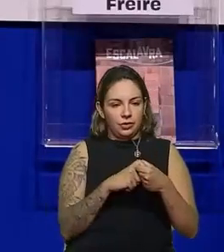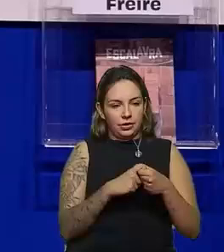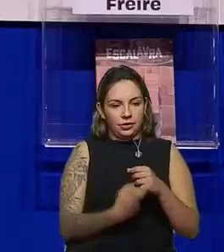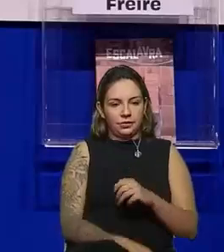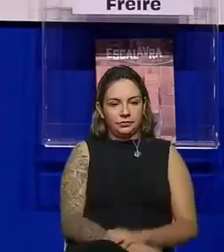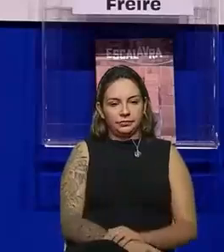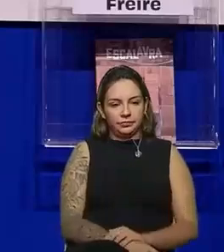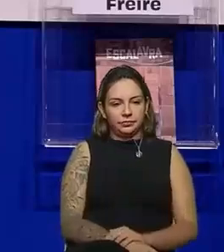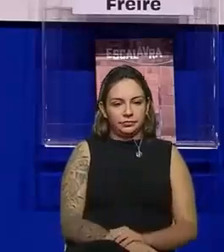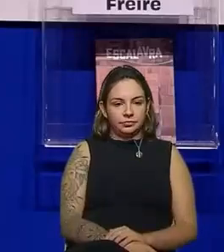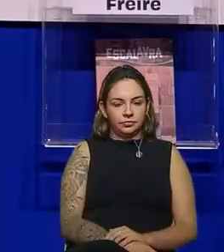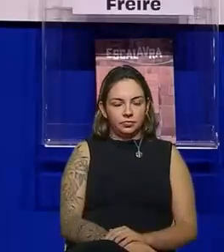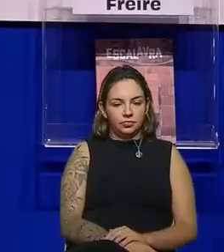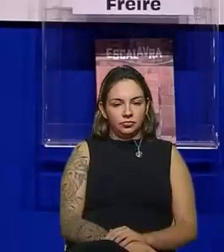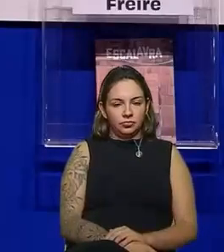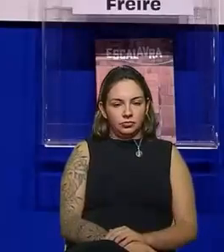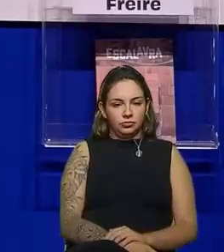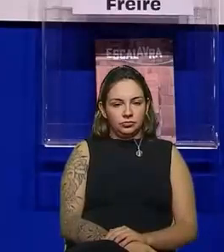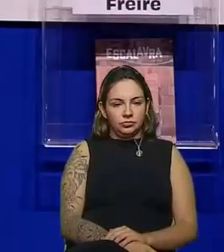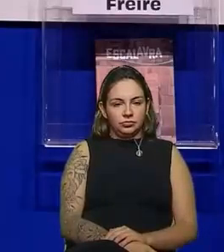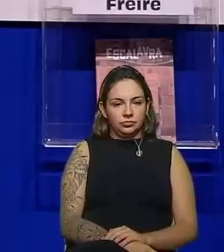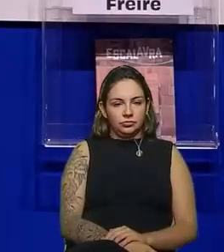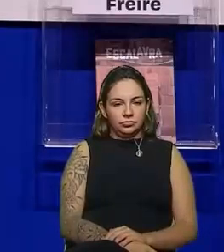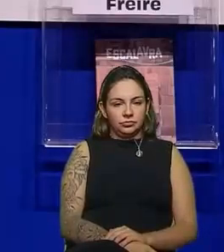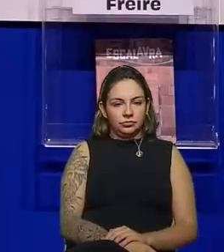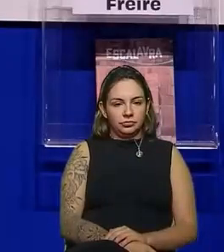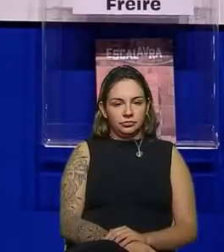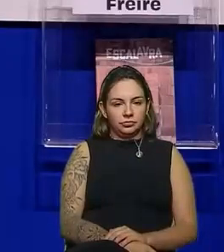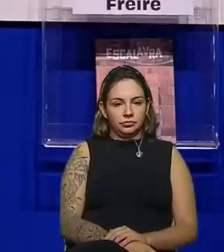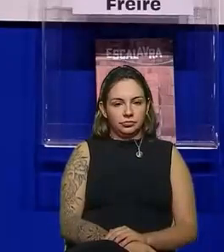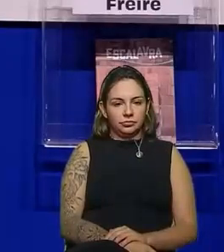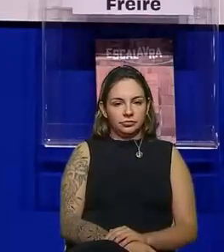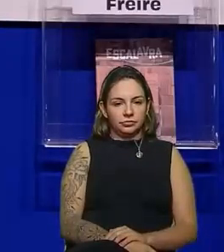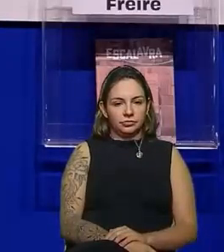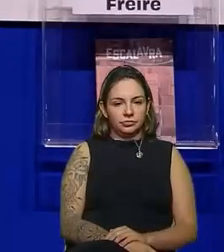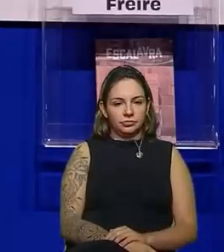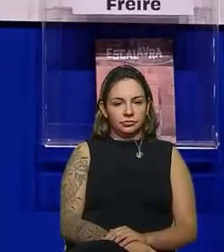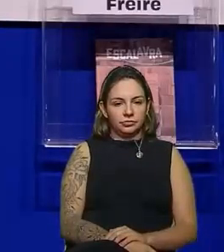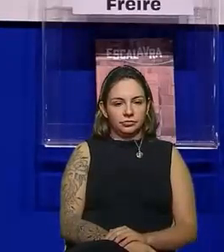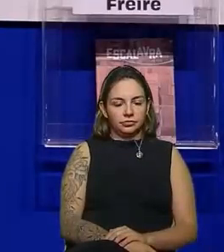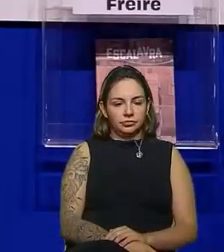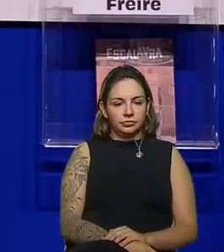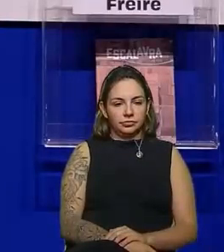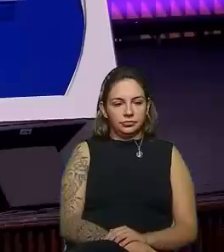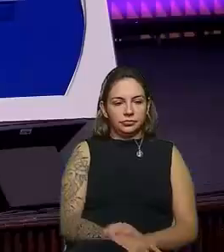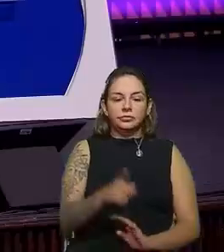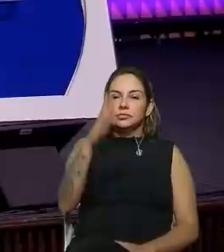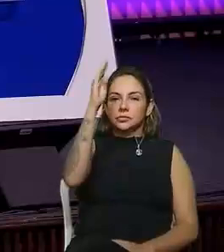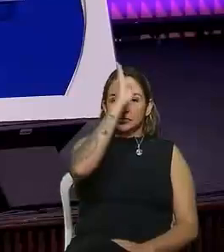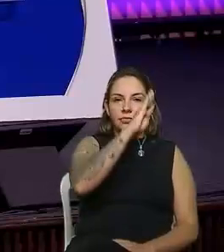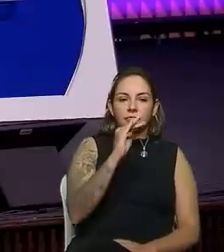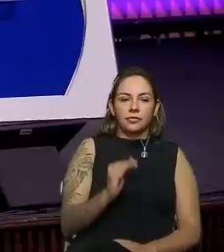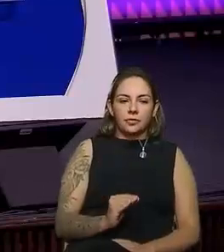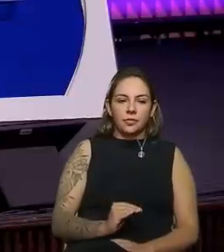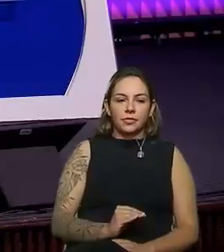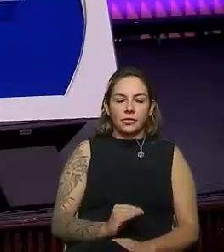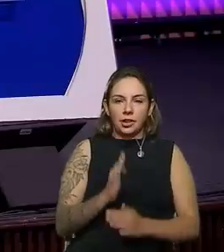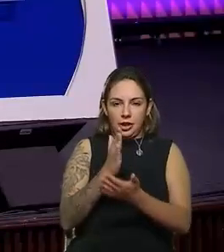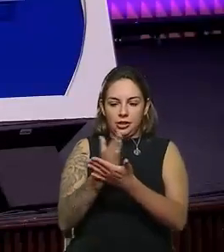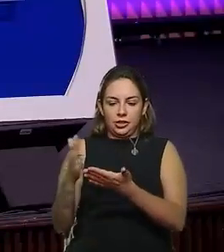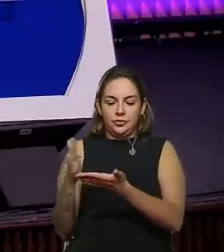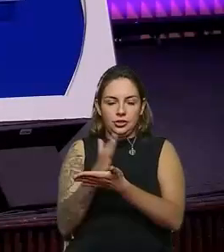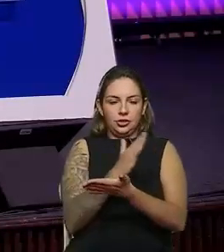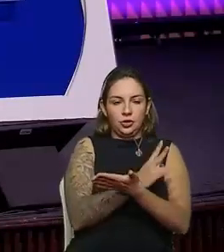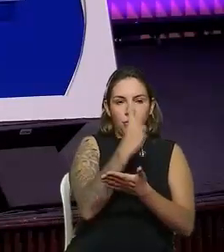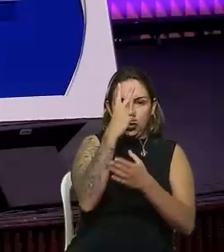em outro lugar, mas está lá, hoje está devidamente. Graças ao como ele dizia que Ah. o Brasil estava dividido